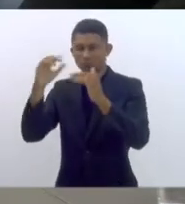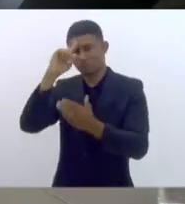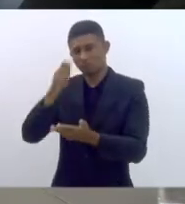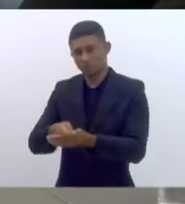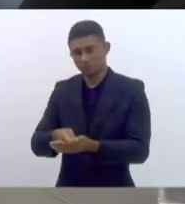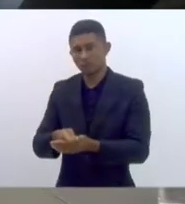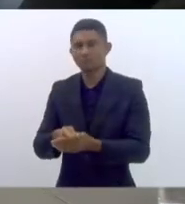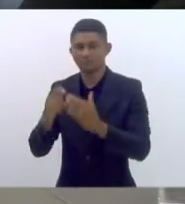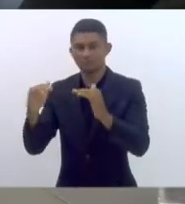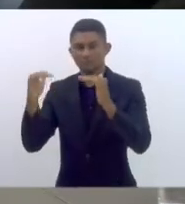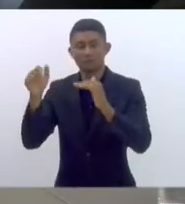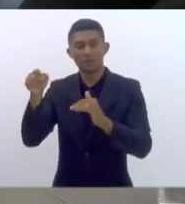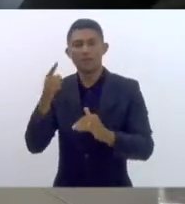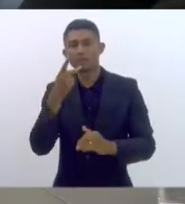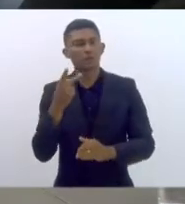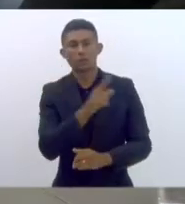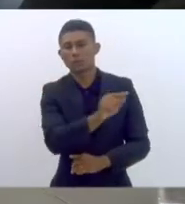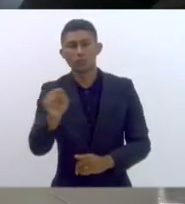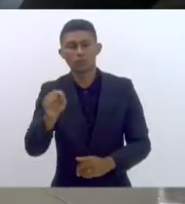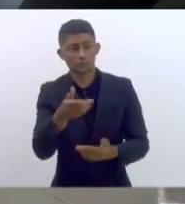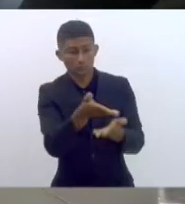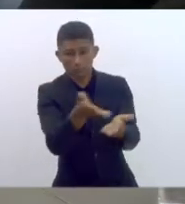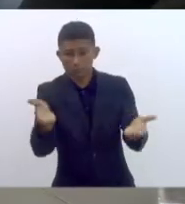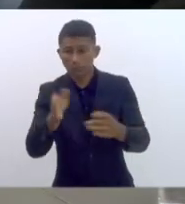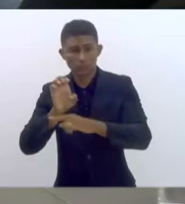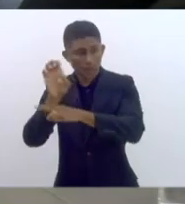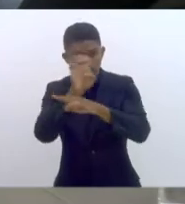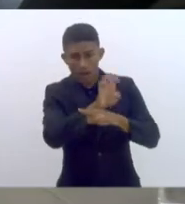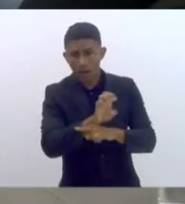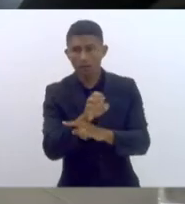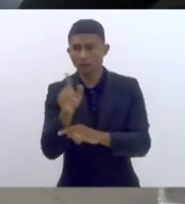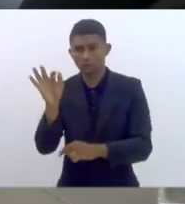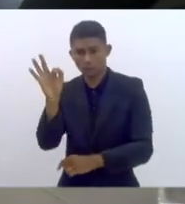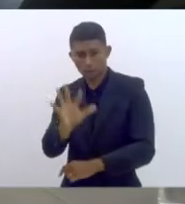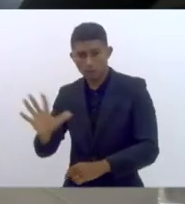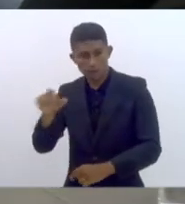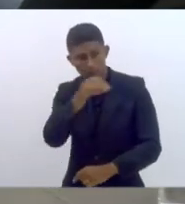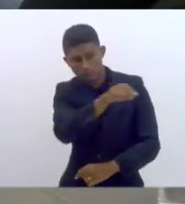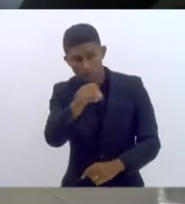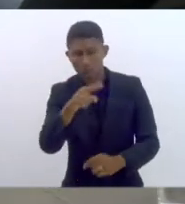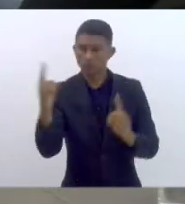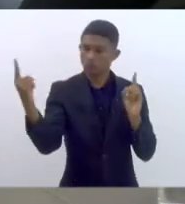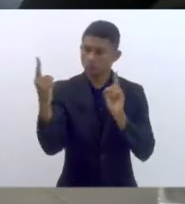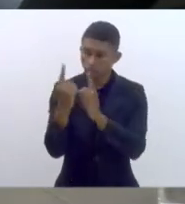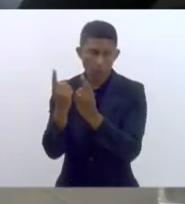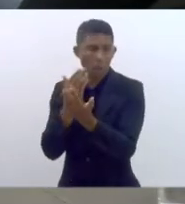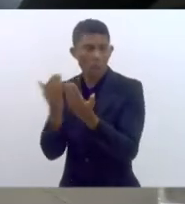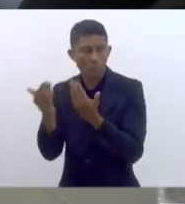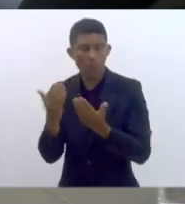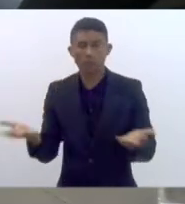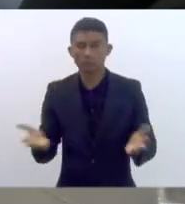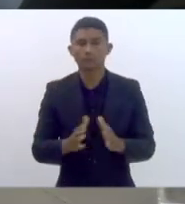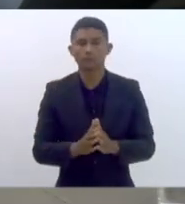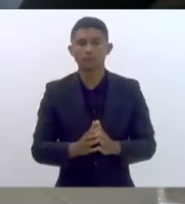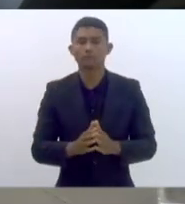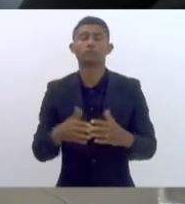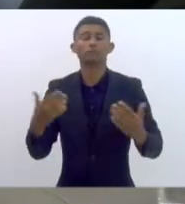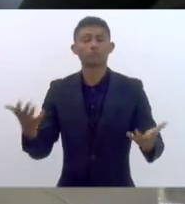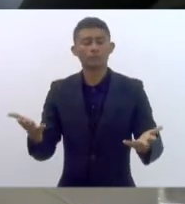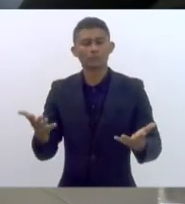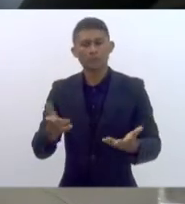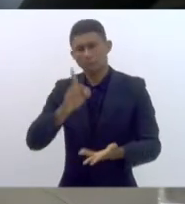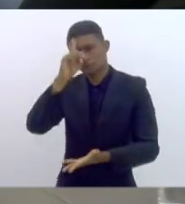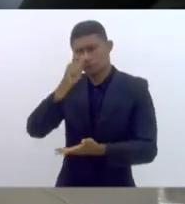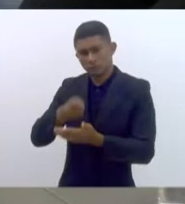o STF, então, disse, Estados sentem com a União e converse. E desse momento da liminar até os Estados sentarem com a